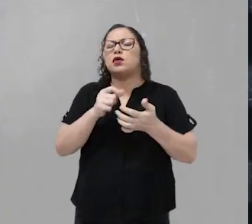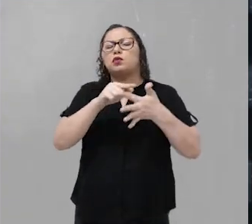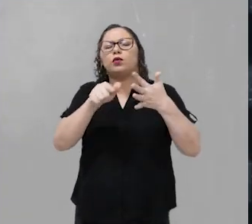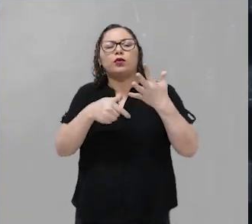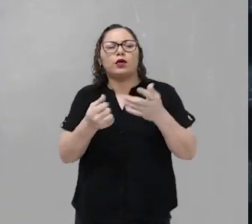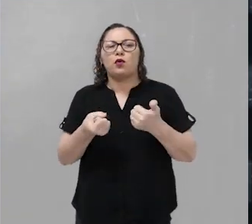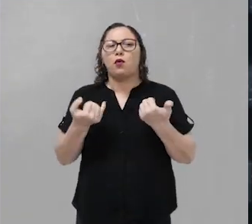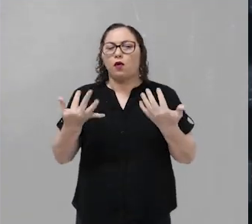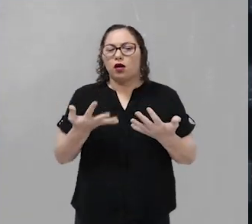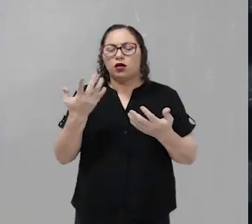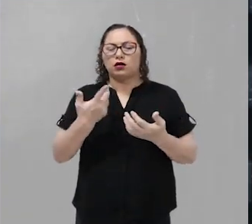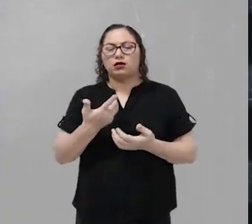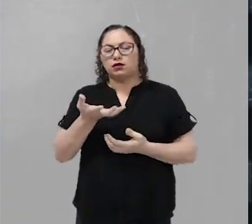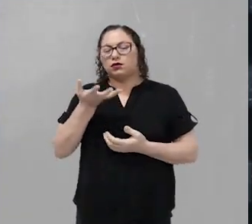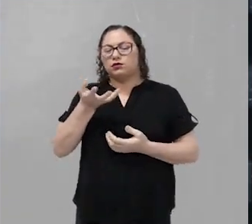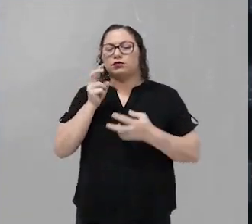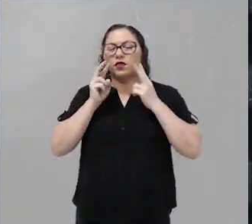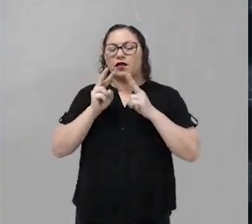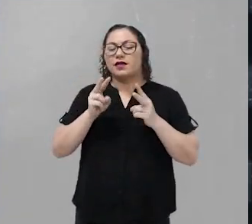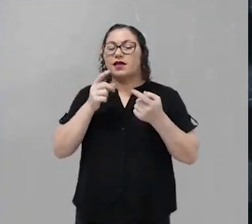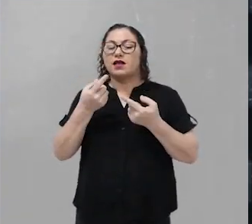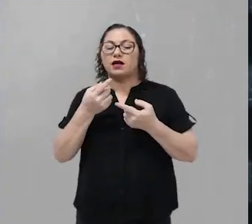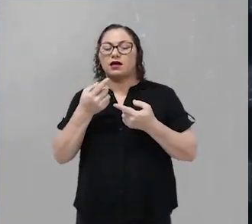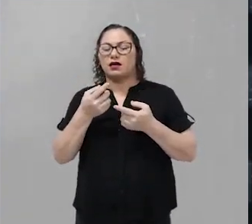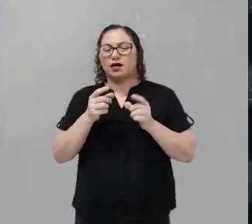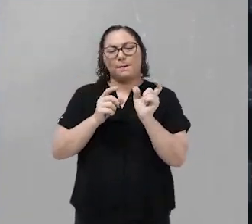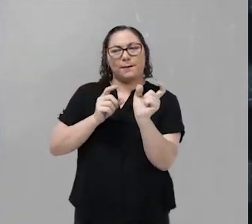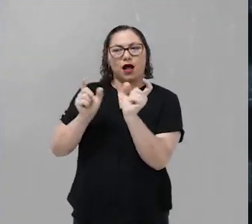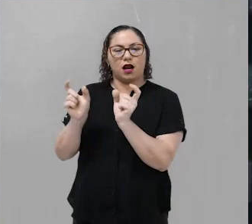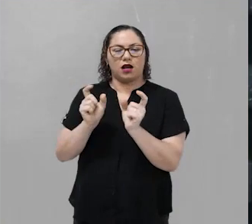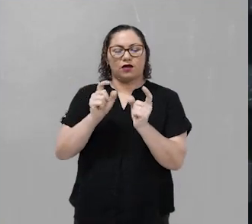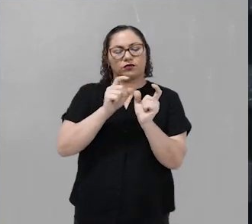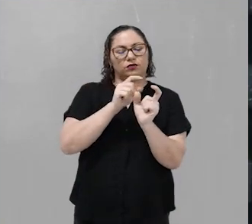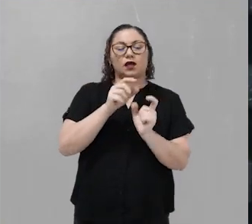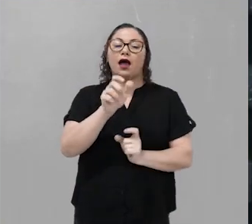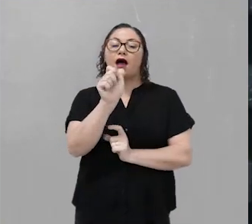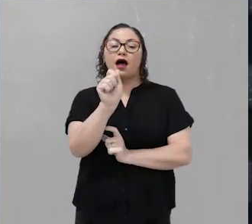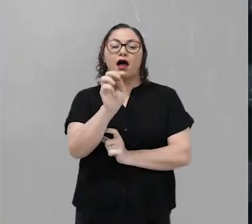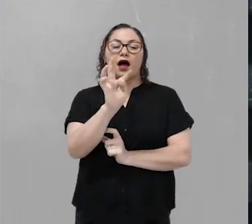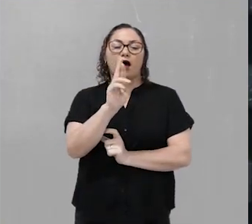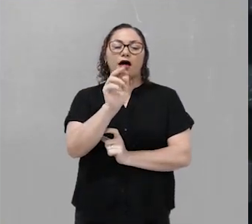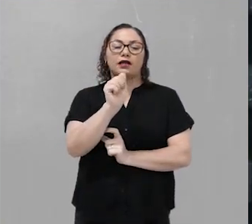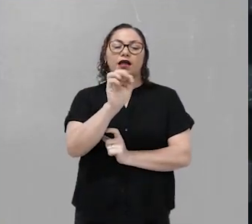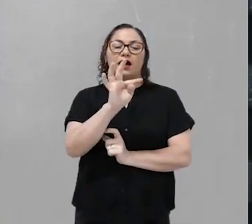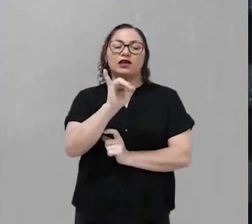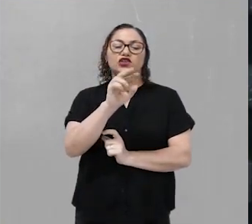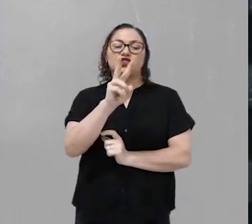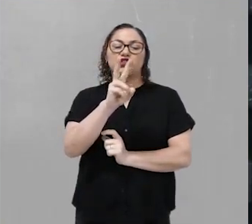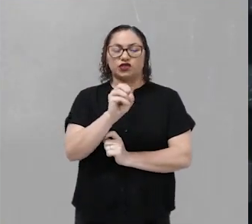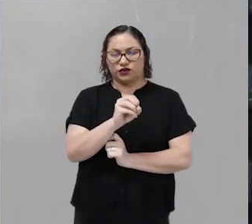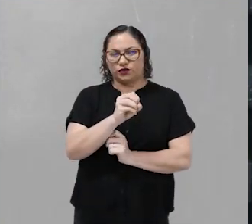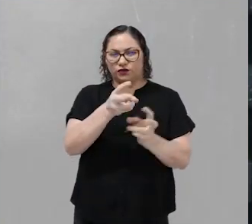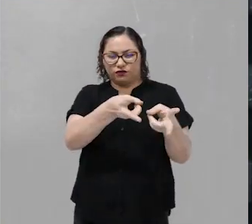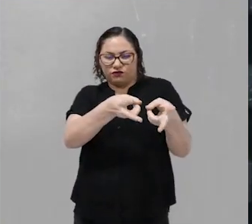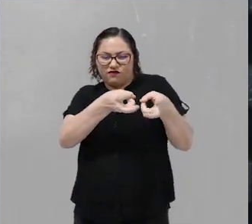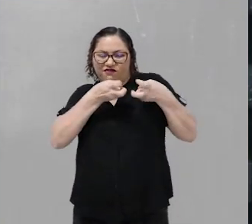esses, eu quero que você se ligue nas palavras. Atrativo vem da ideia de